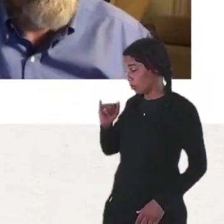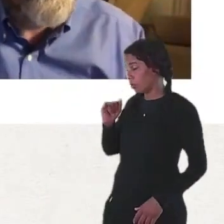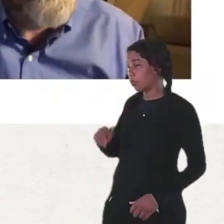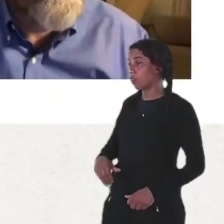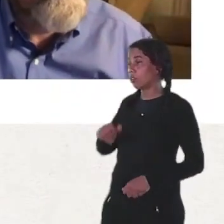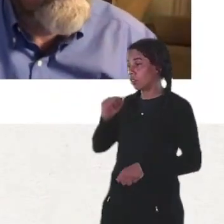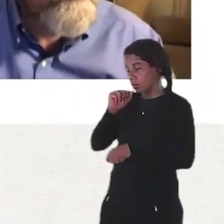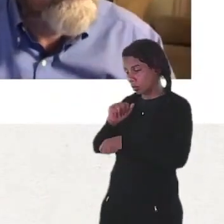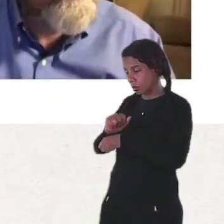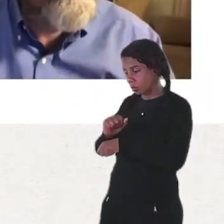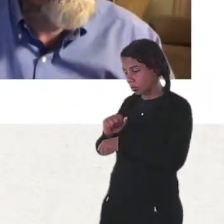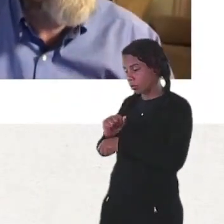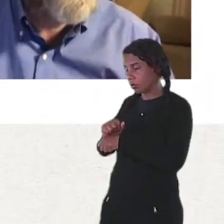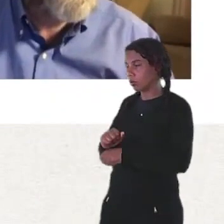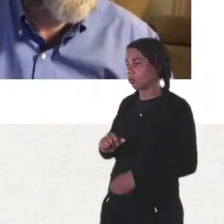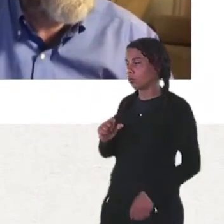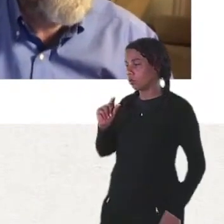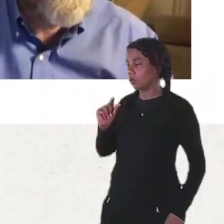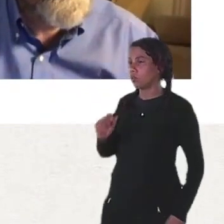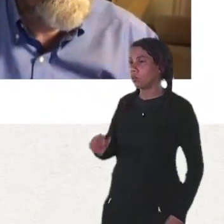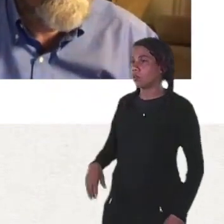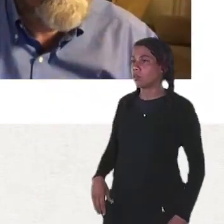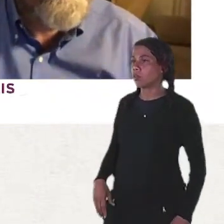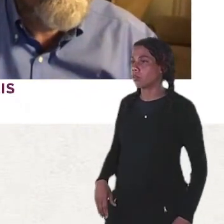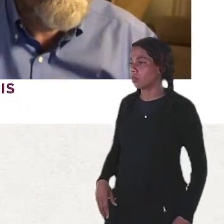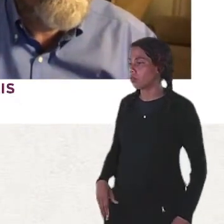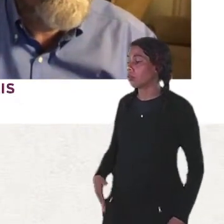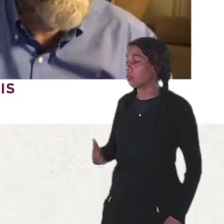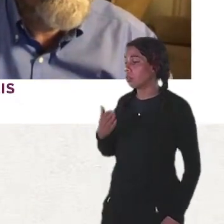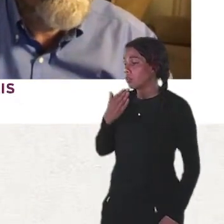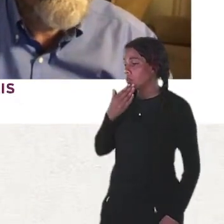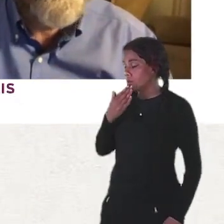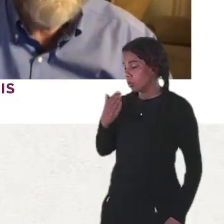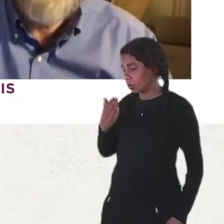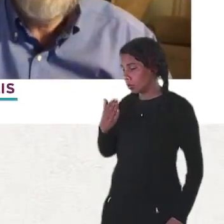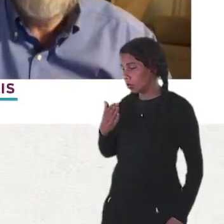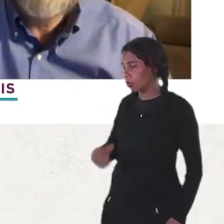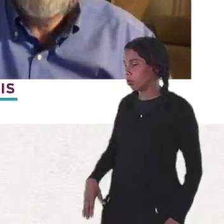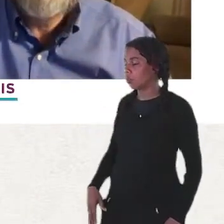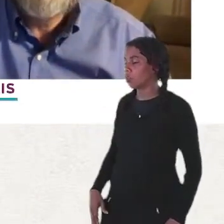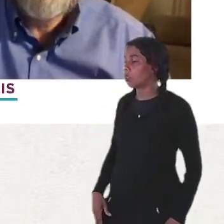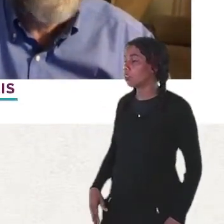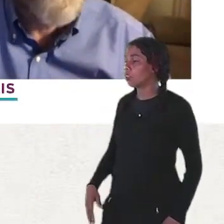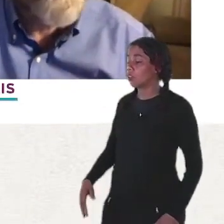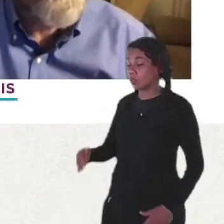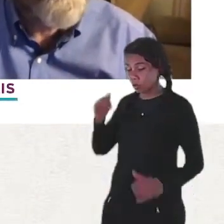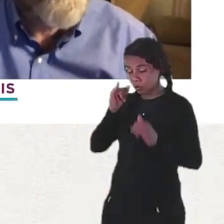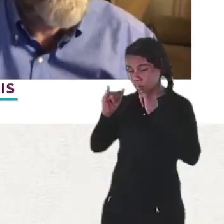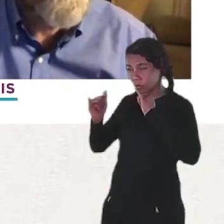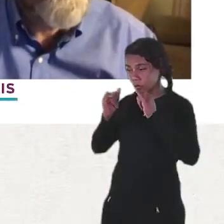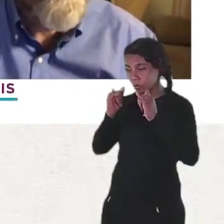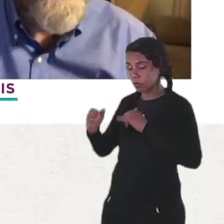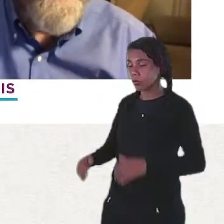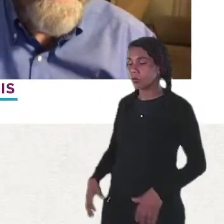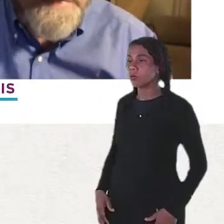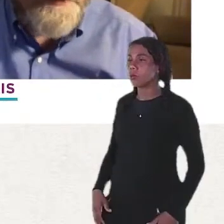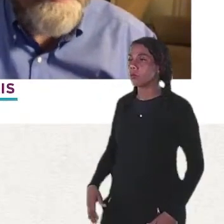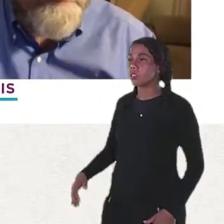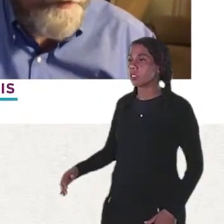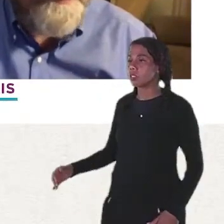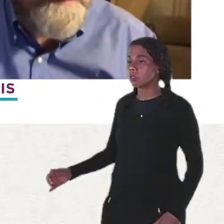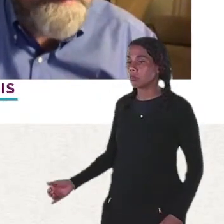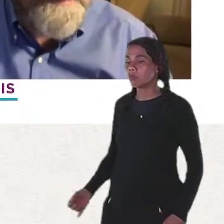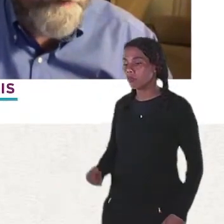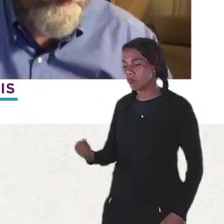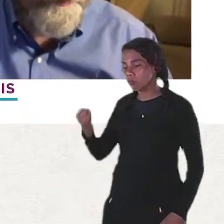um pedido para você transportar essa informação para o tempo de hoje.